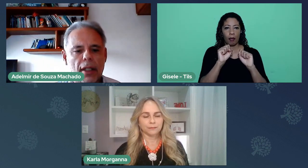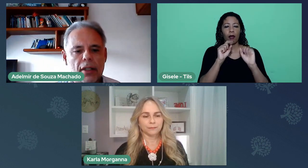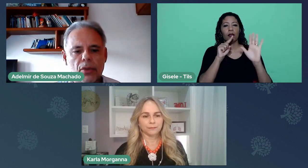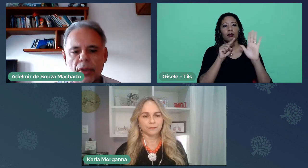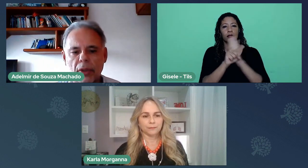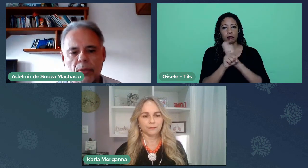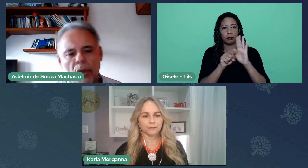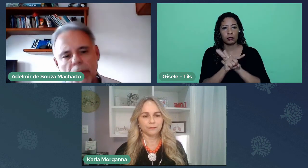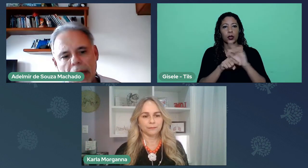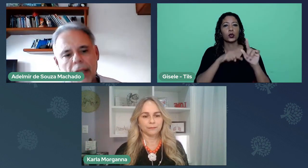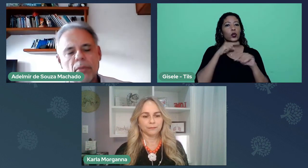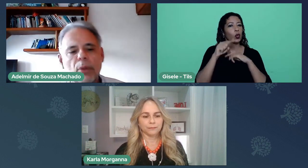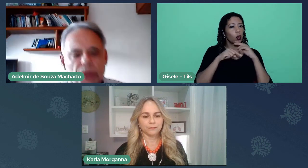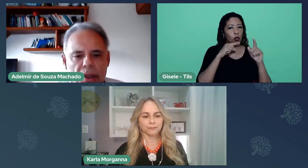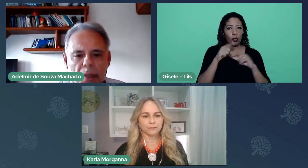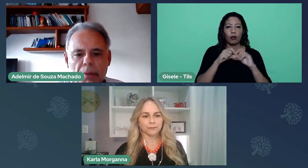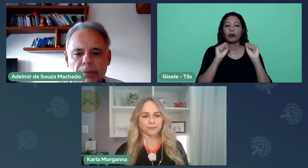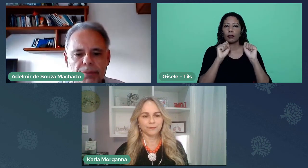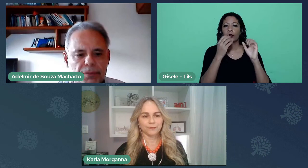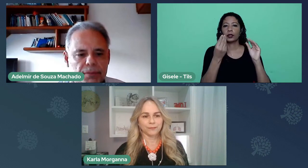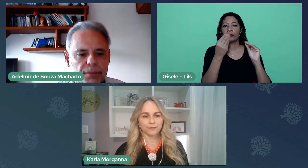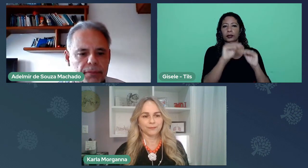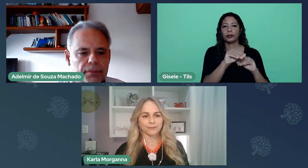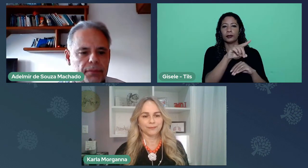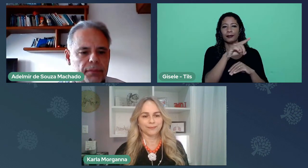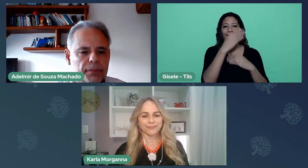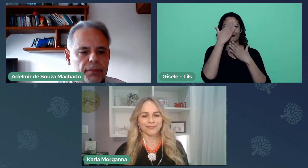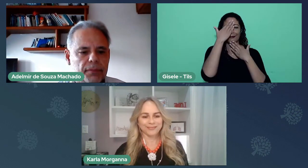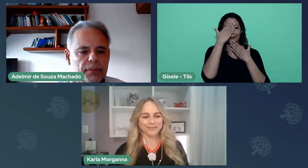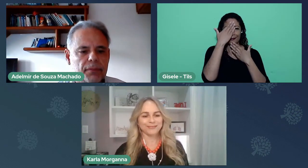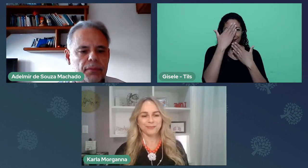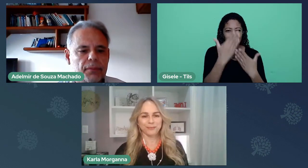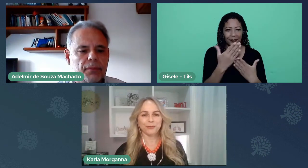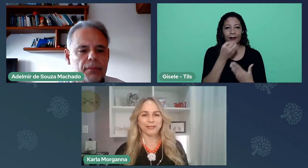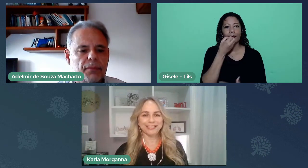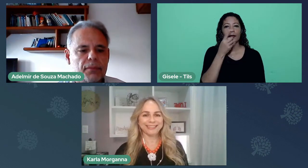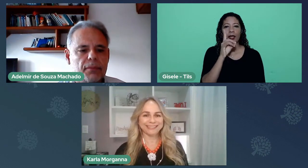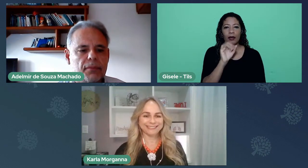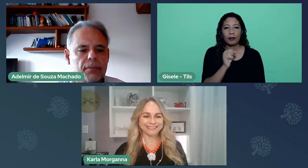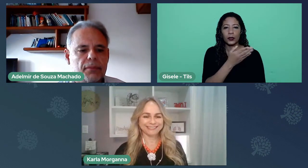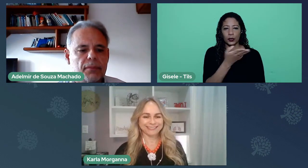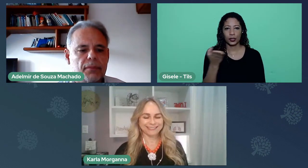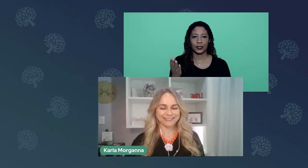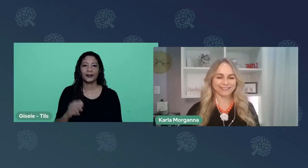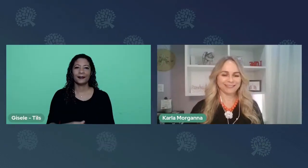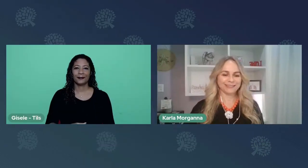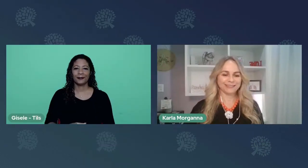dúvidas caso elas surjam. Muito obrigado, um bom dia. Obrigada.